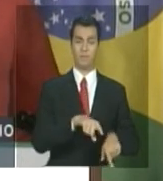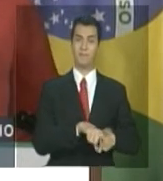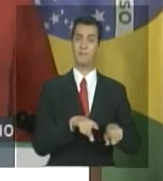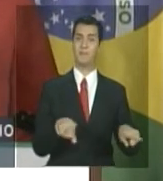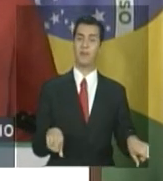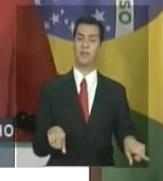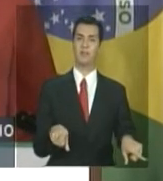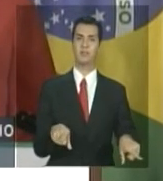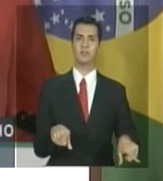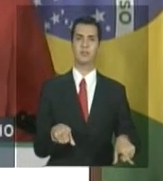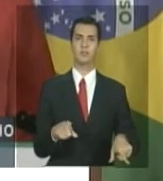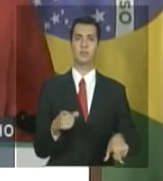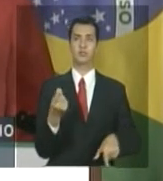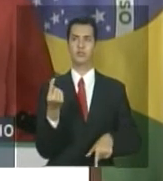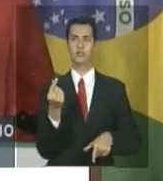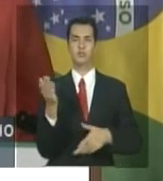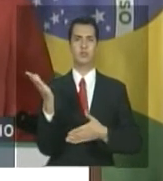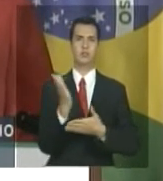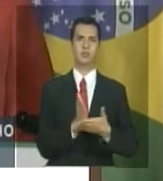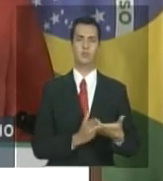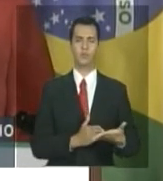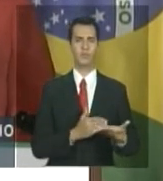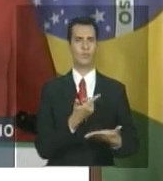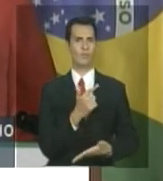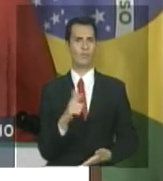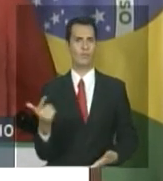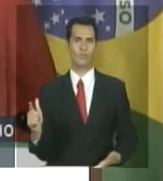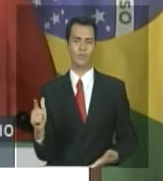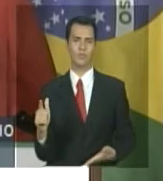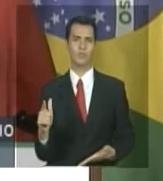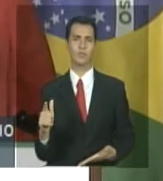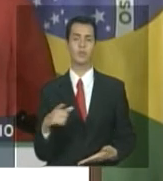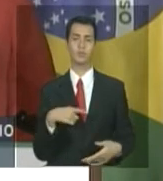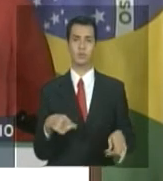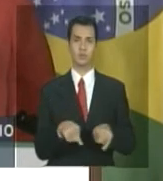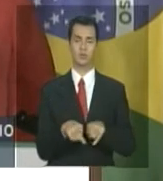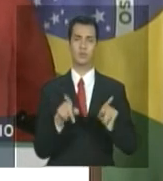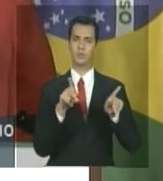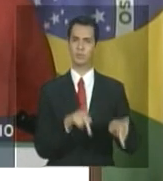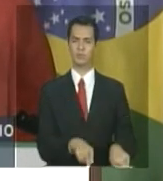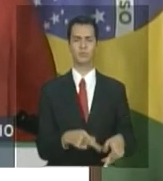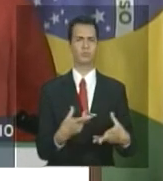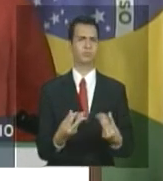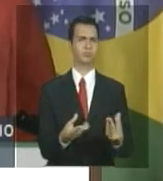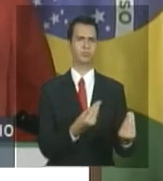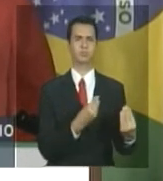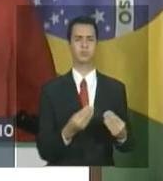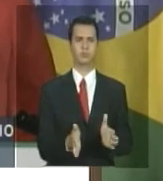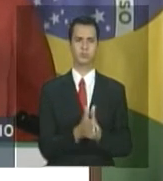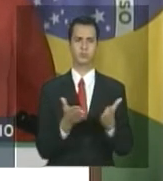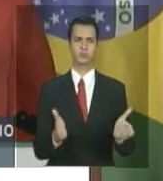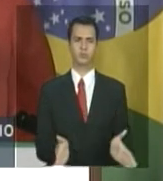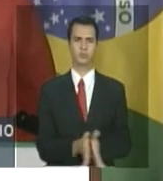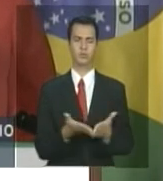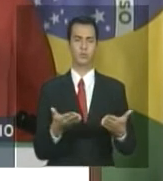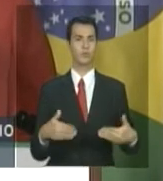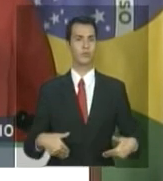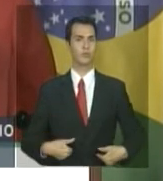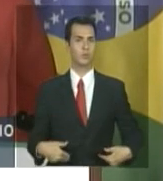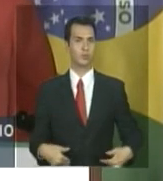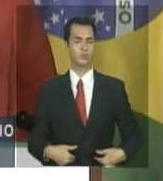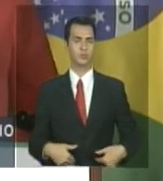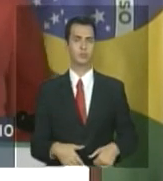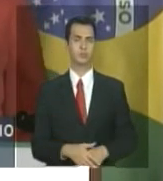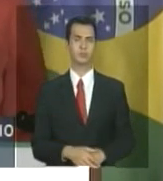ainda desequilibrada. Somos países que têm grandes massas marginalizadas, com pobreza, fome.